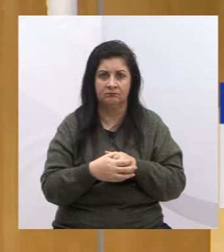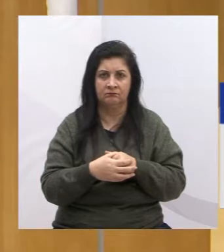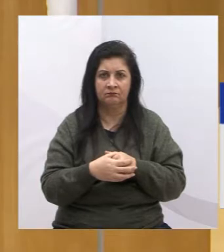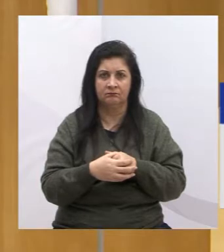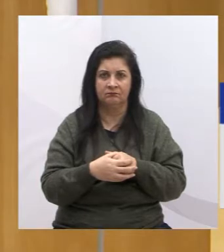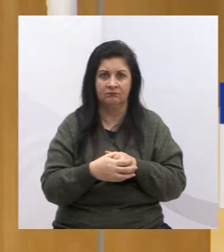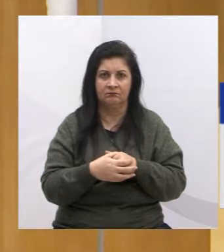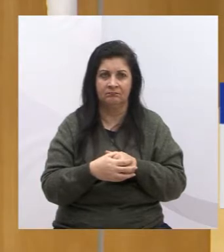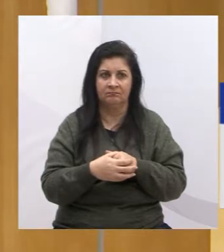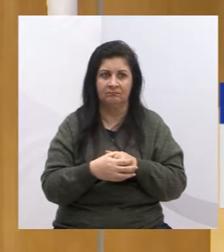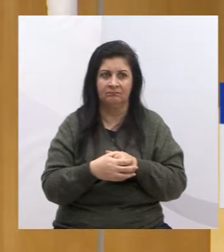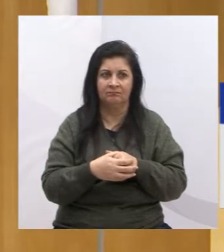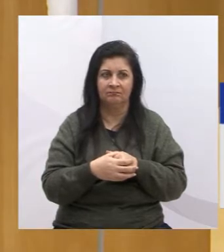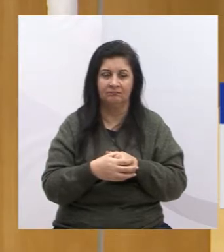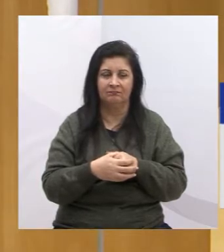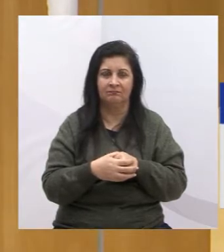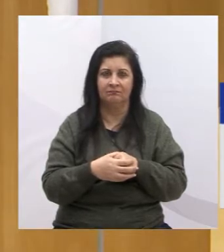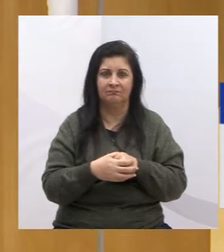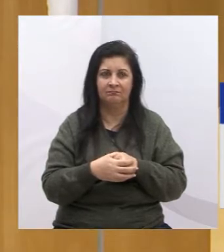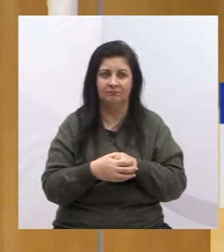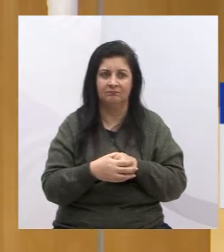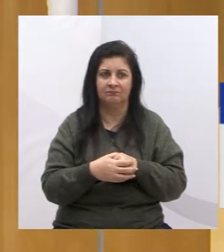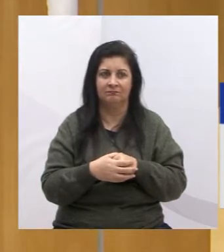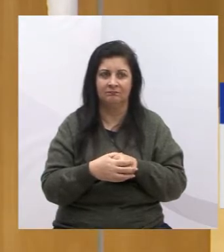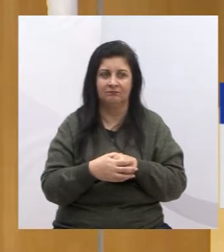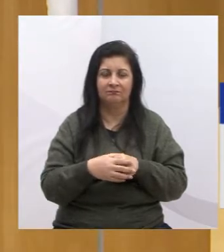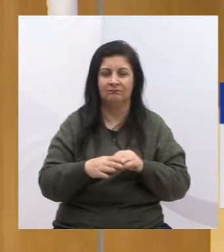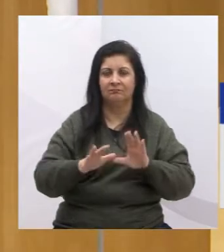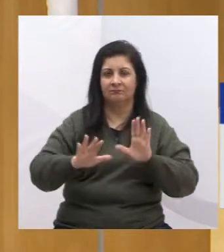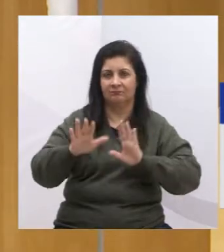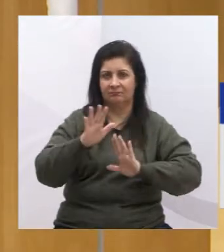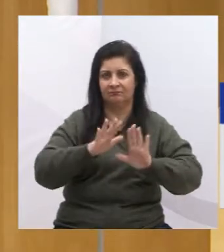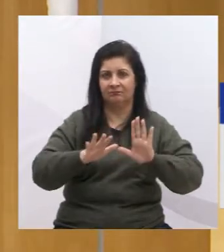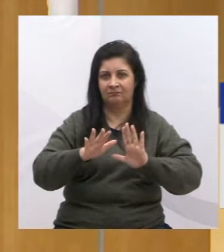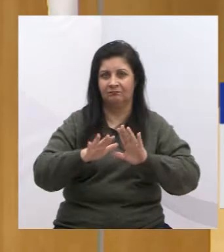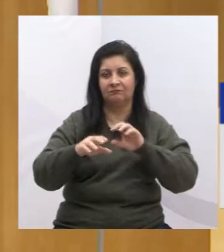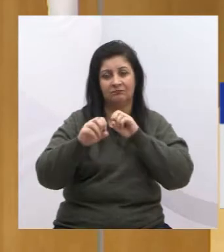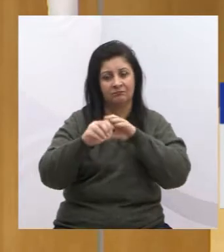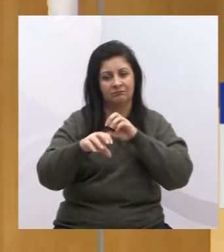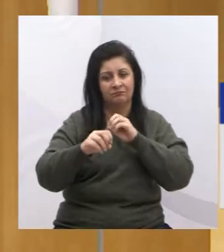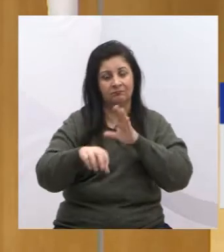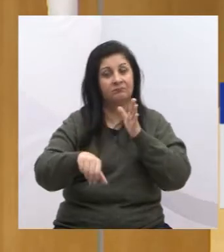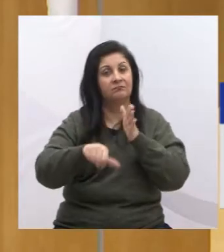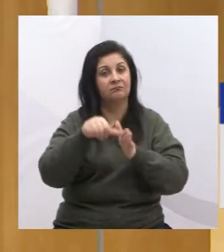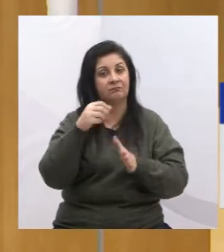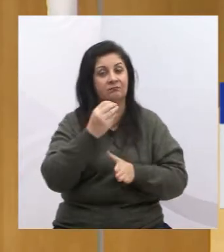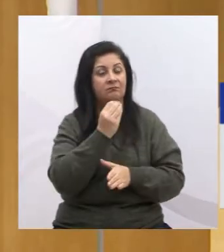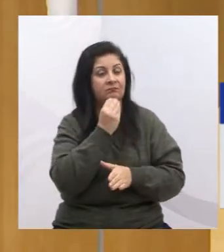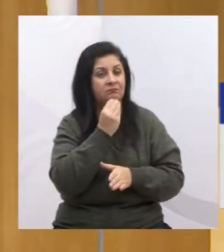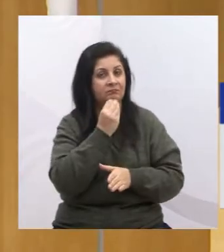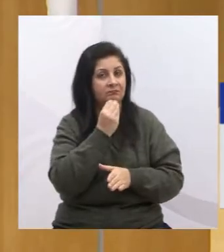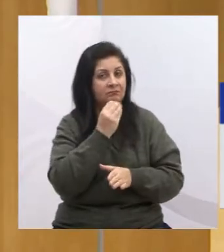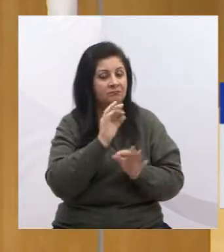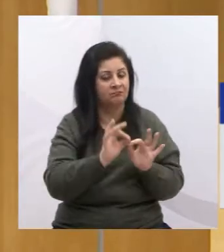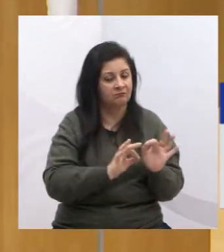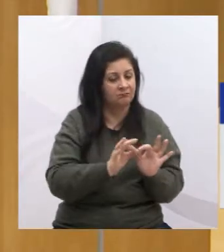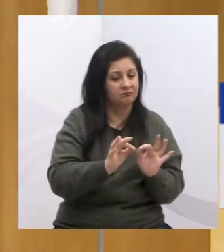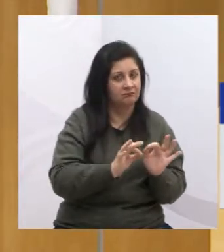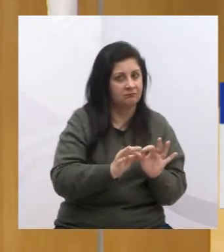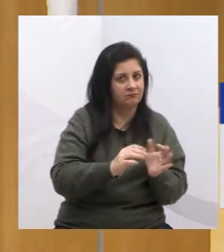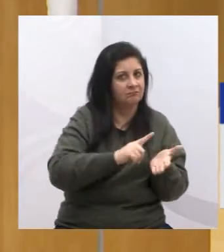precedidas de medidas educativas. Então, é uma chance, a pessoa vai ter uma chance para reparar o dano